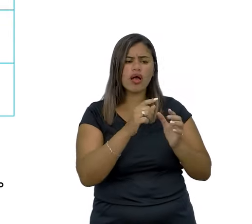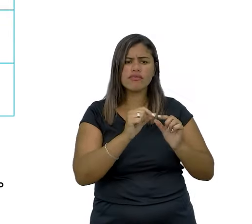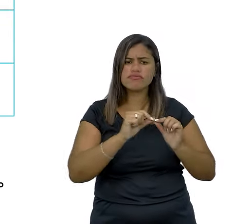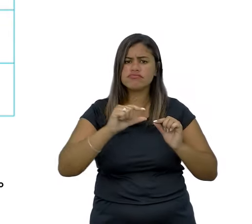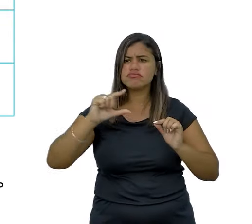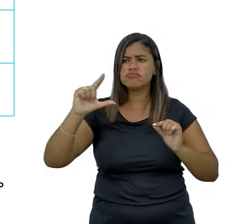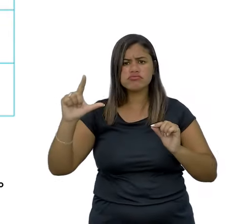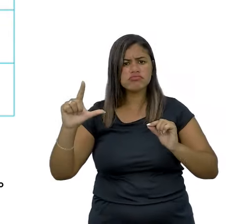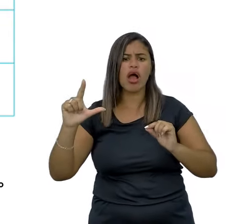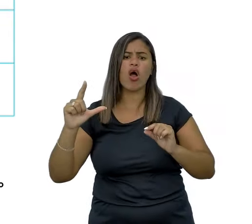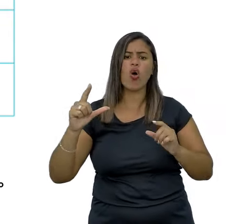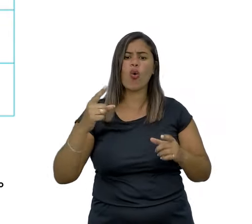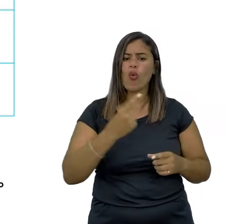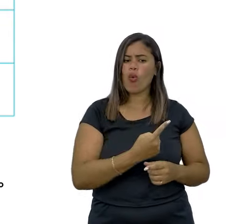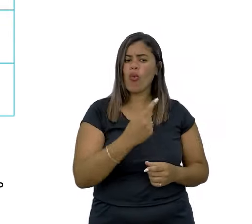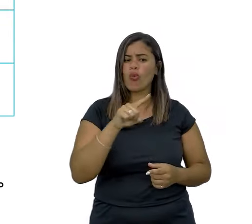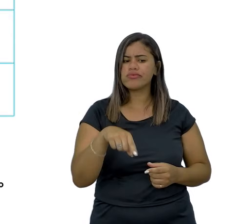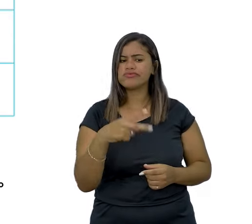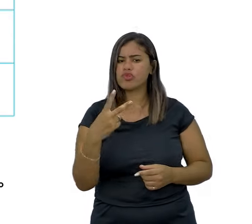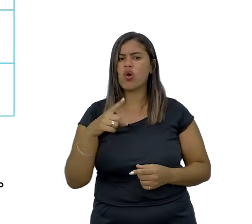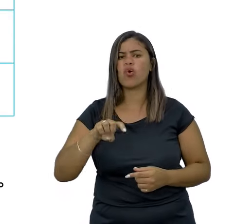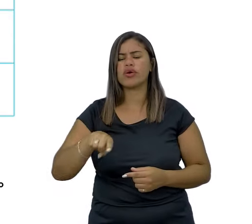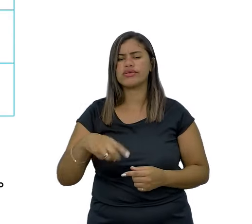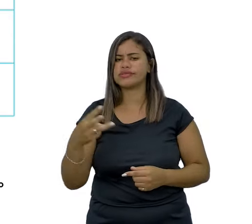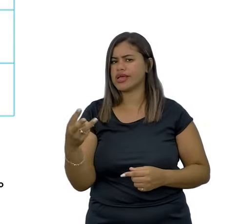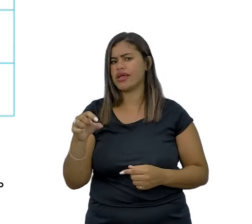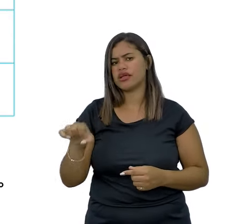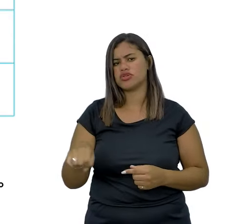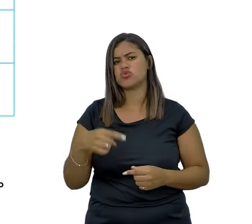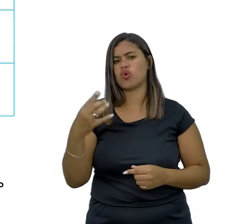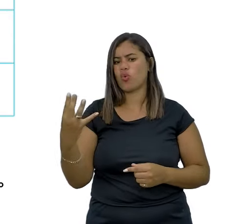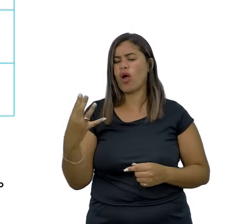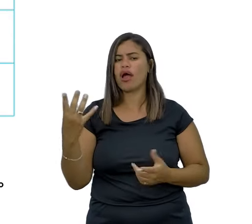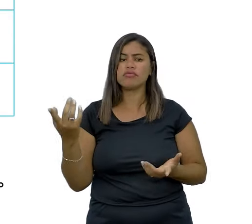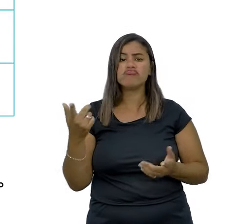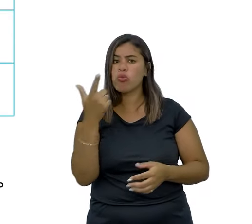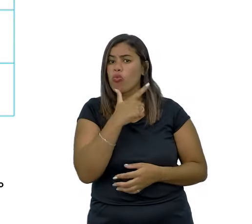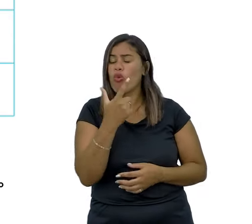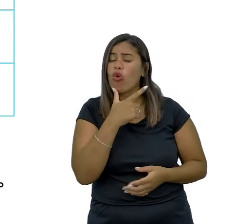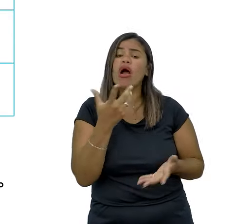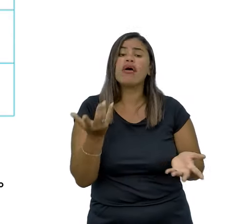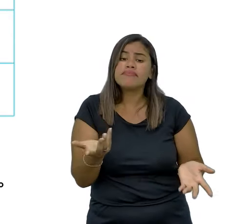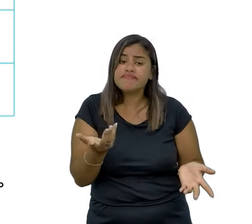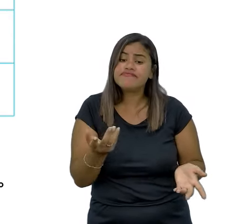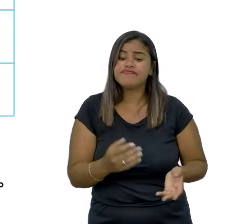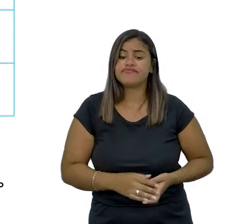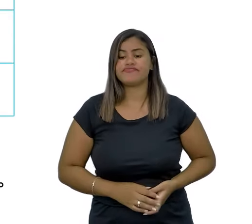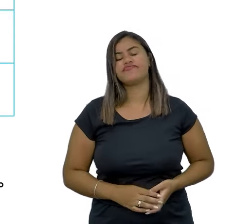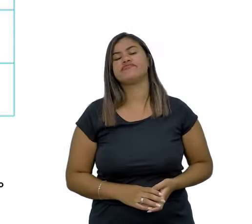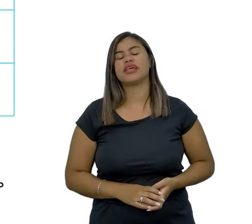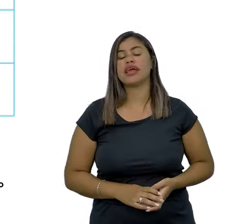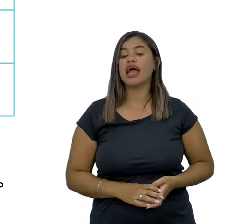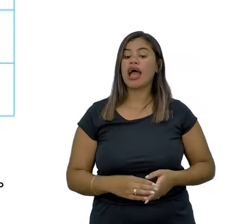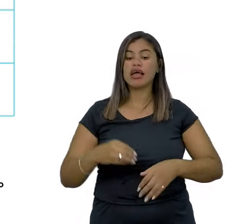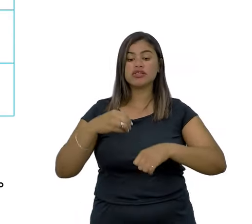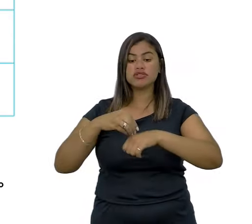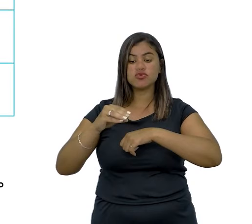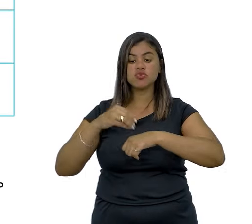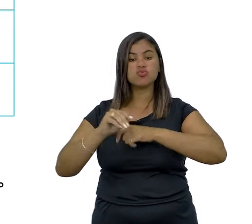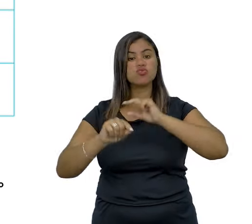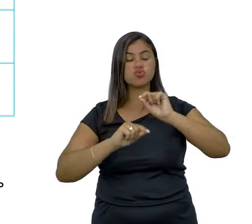crescente, né, os números que estão representando essa quantidade? A sugestão é que